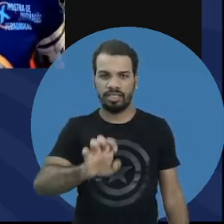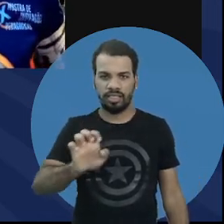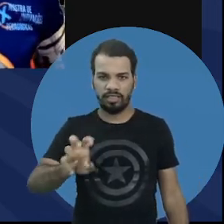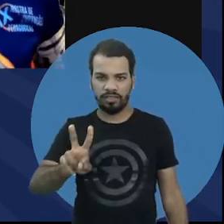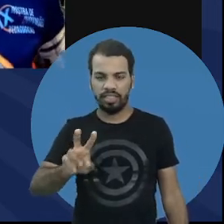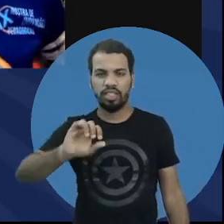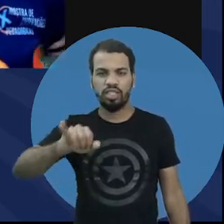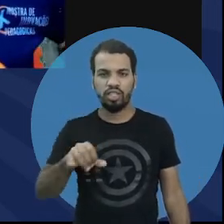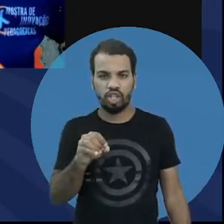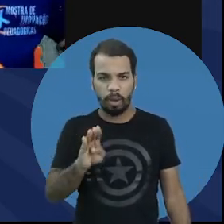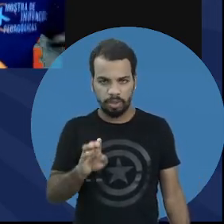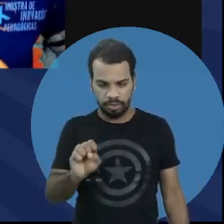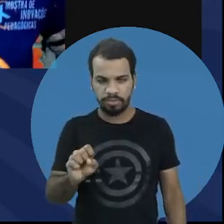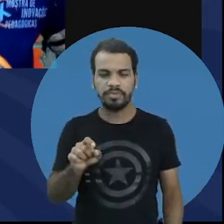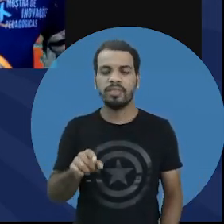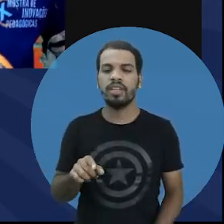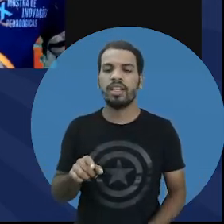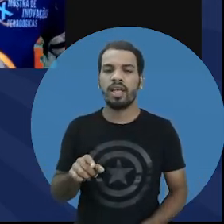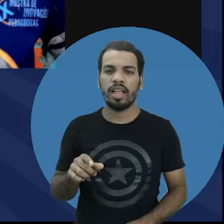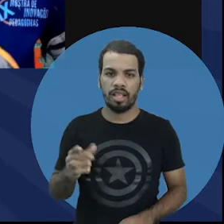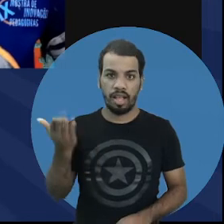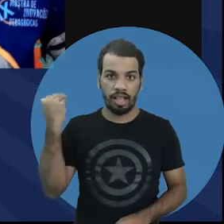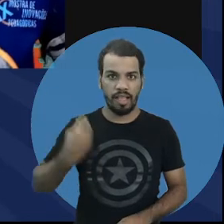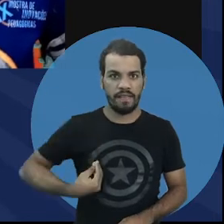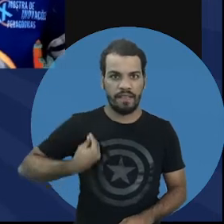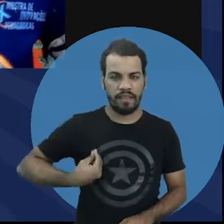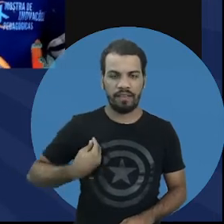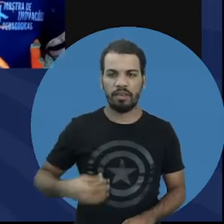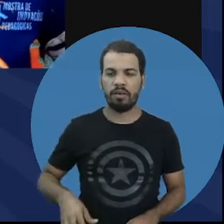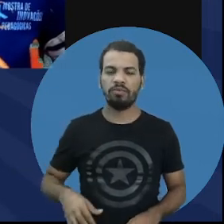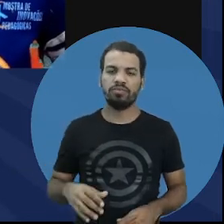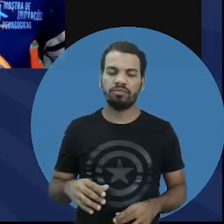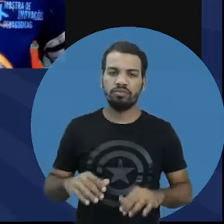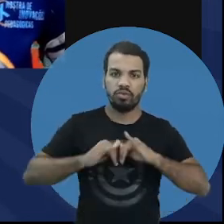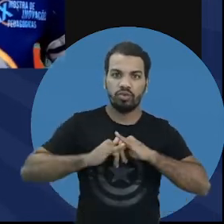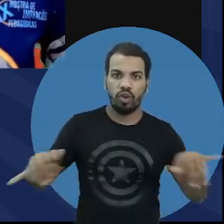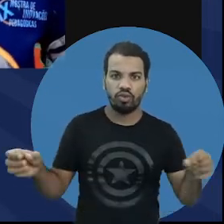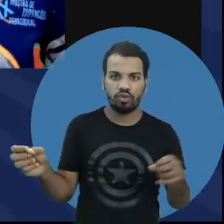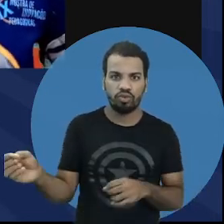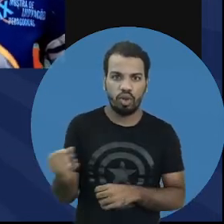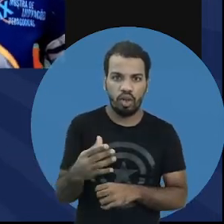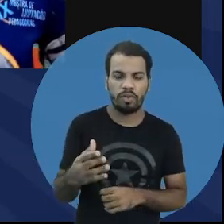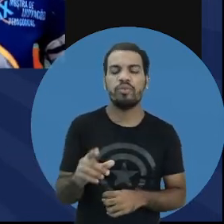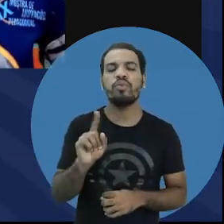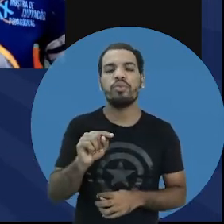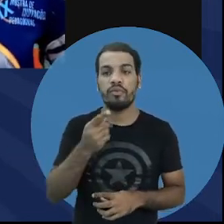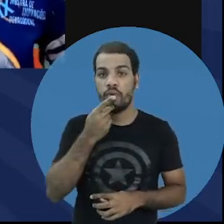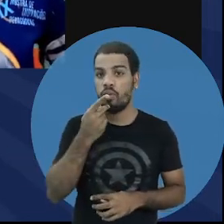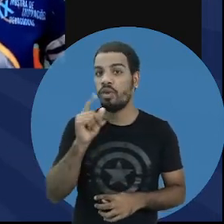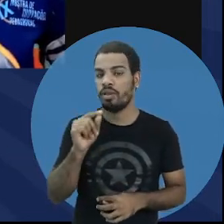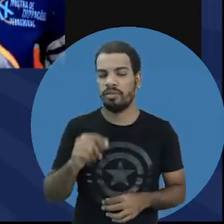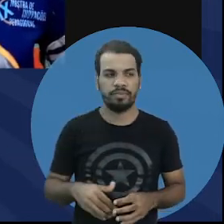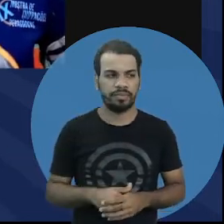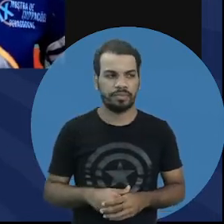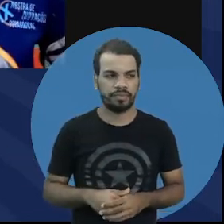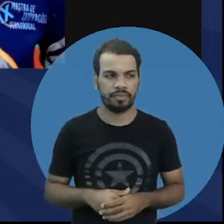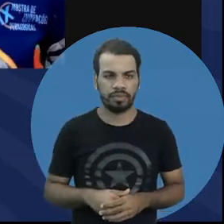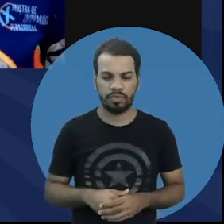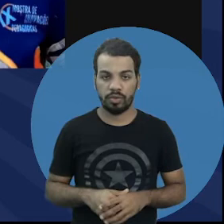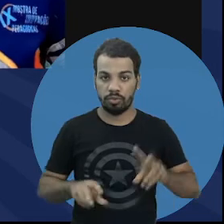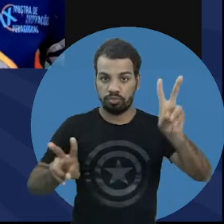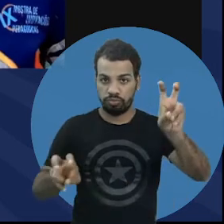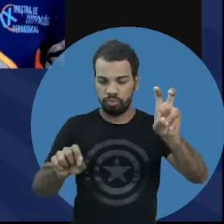ainda quando estava entre nós, lançando um dos seus produtos, ele dizia o seguinte: isso tem que